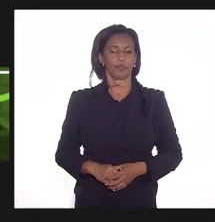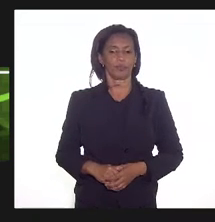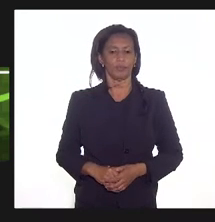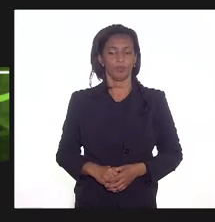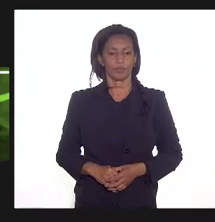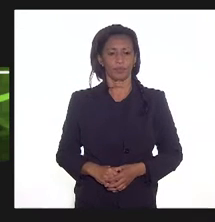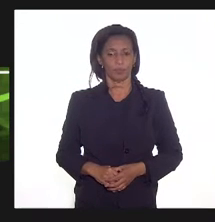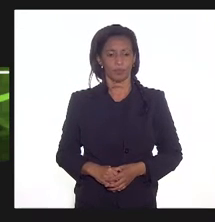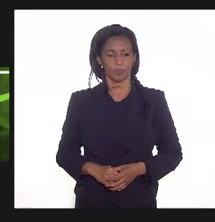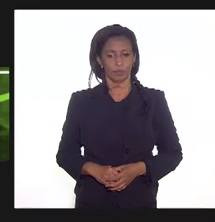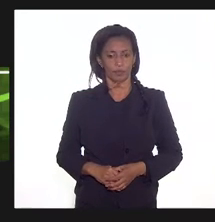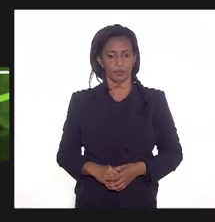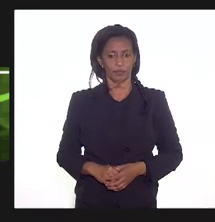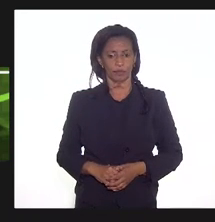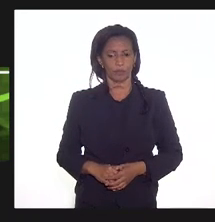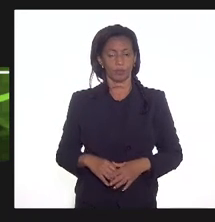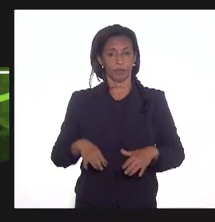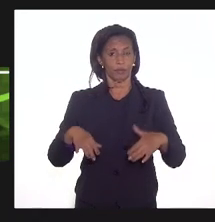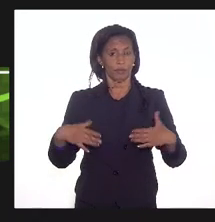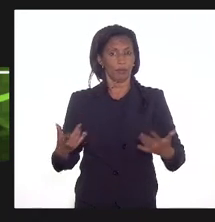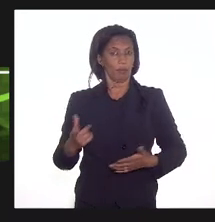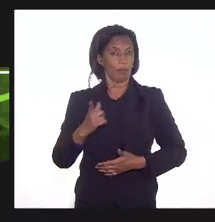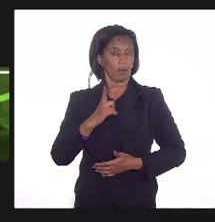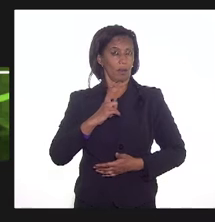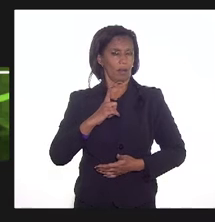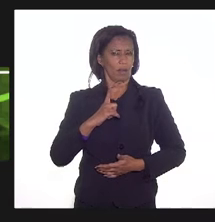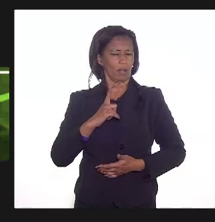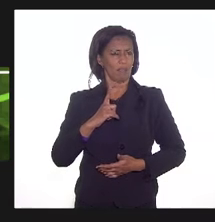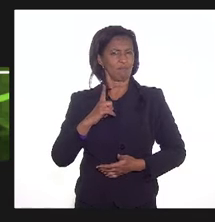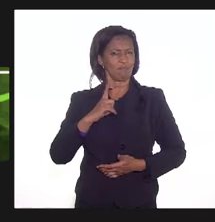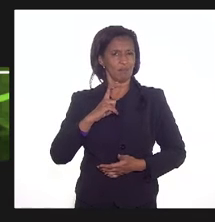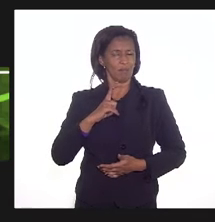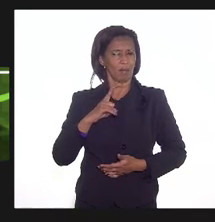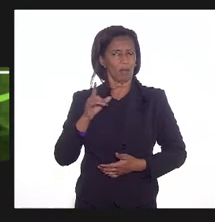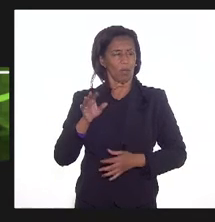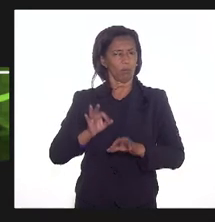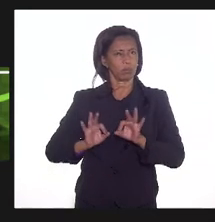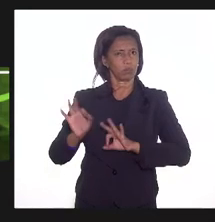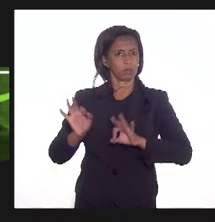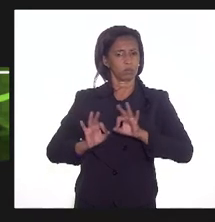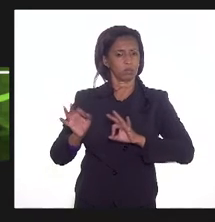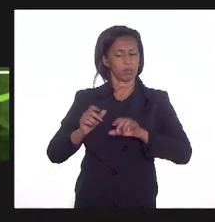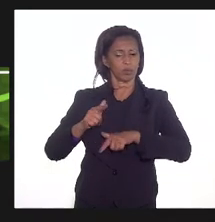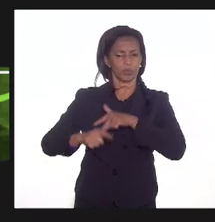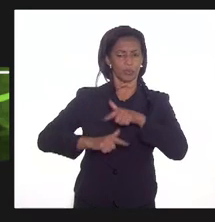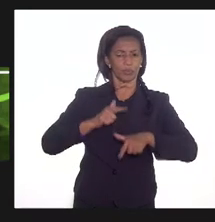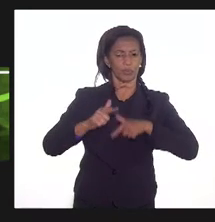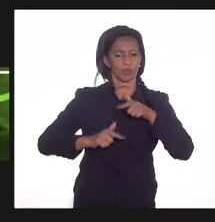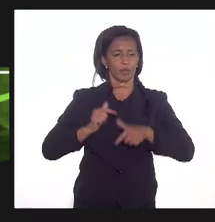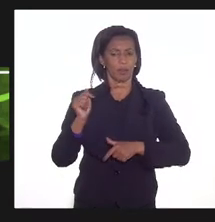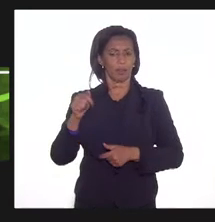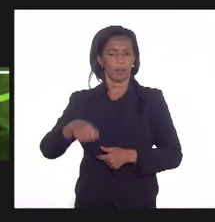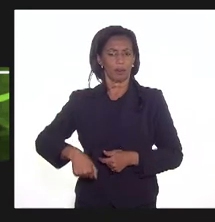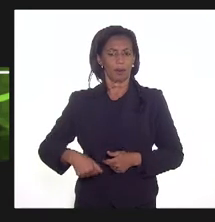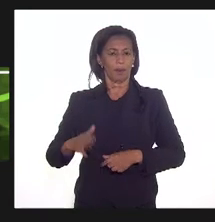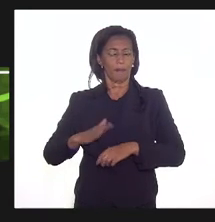e a gente tem uma uma condição de trabalho aqui mais favorável